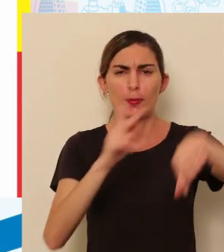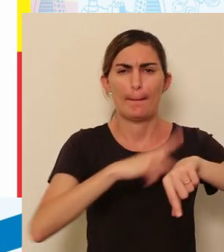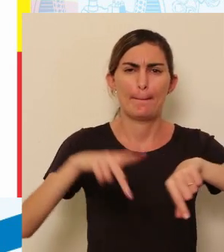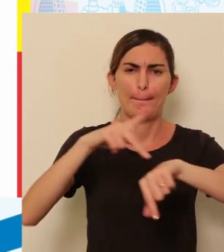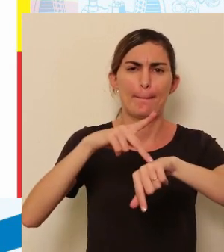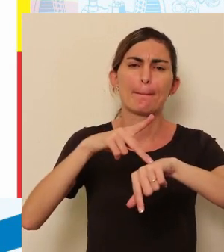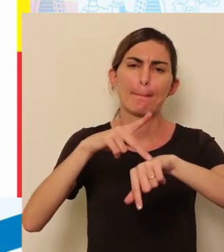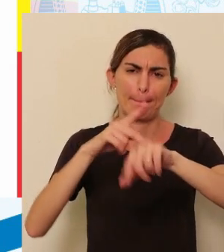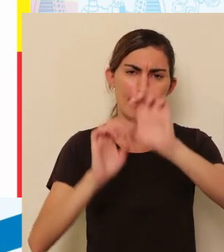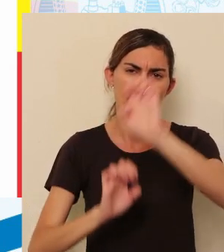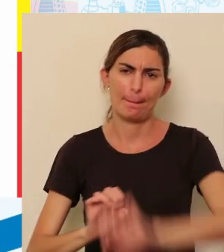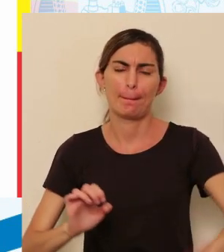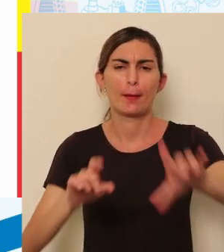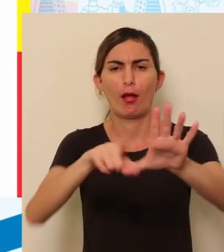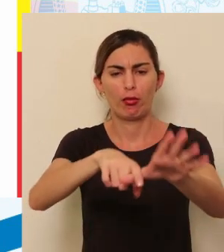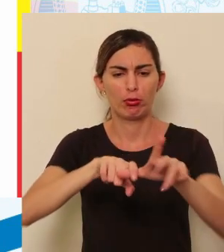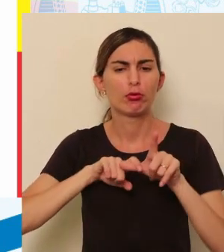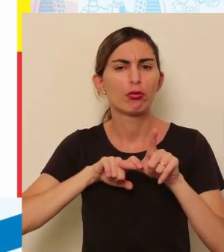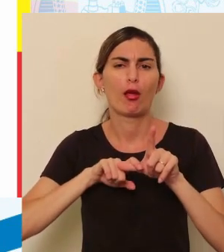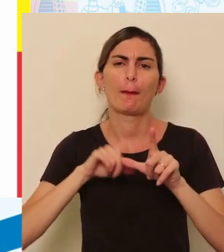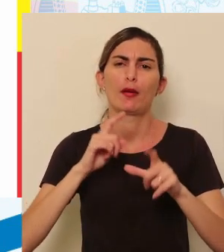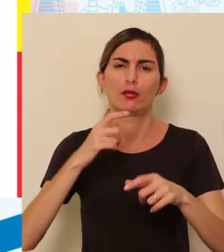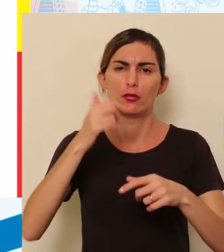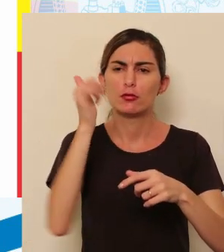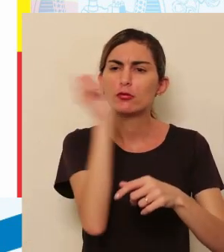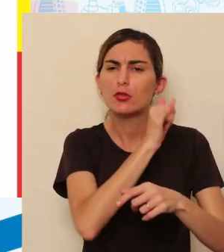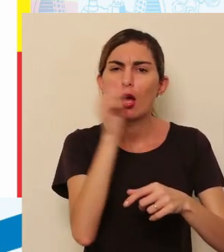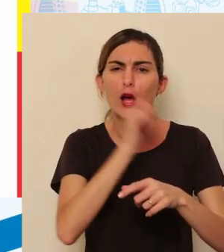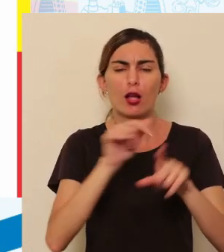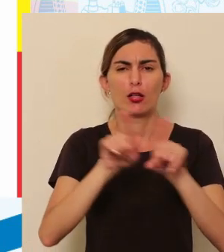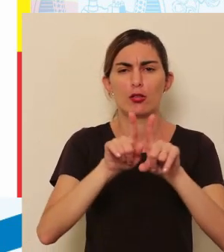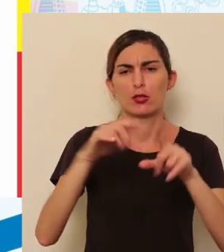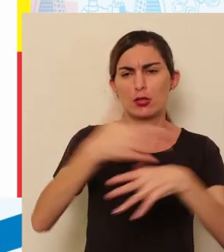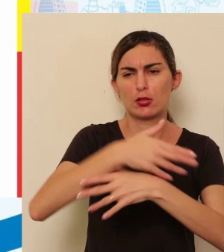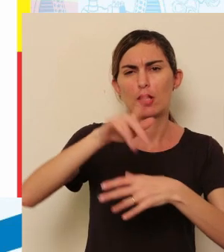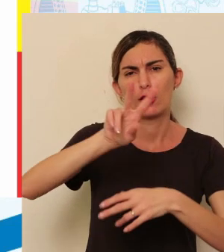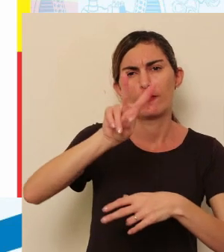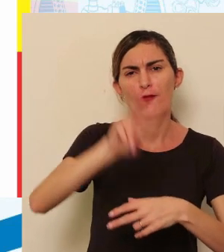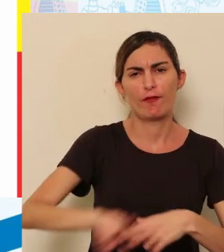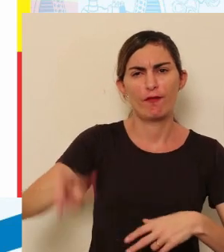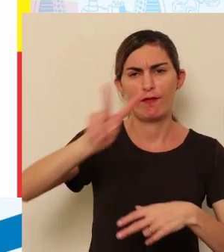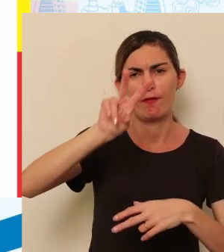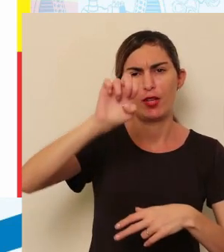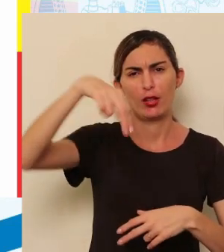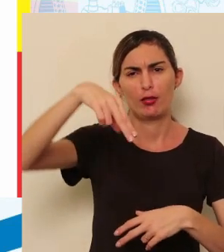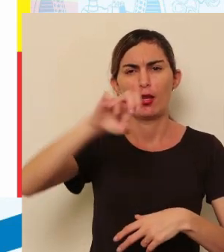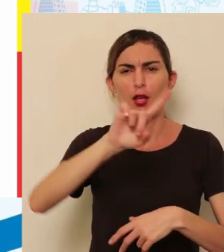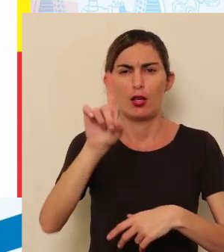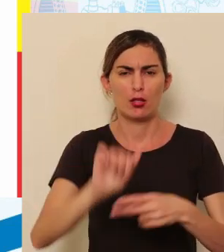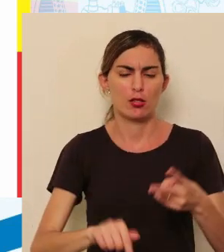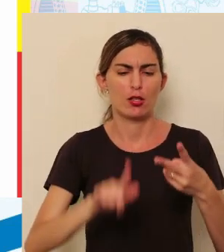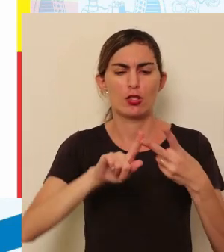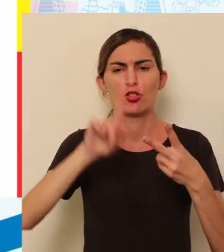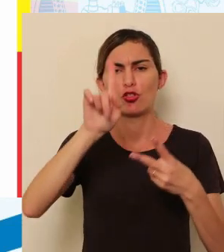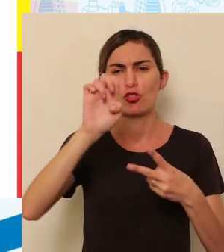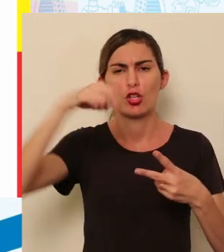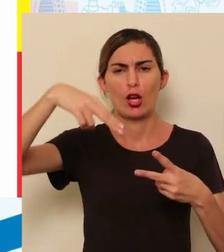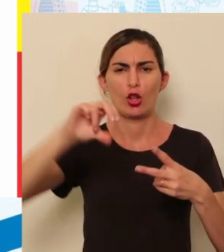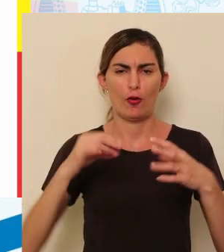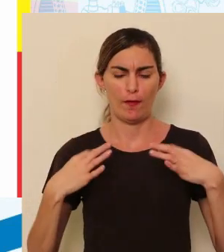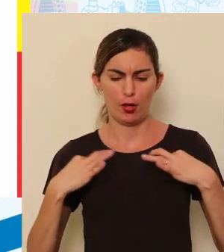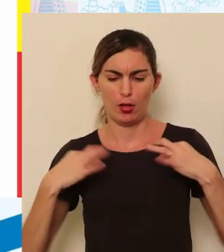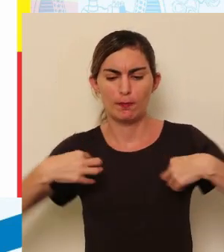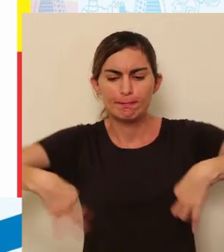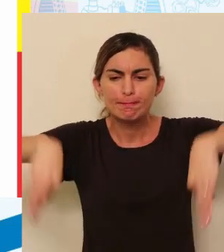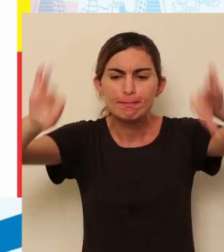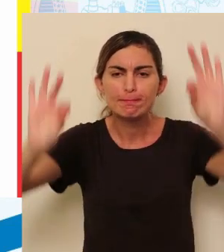europeias em formação dependiam da Itália, em especial das cidades de Gênova e Veneza, para comprar tecidos,